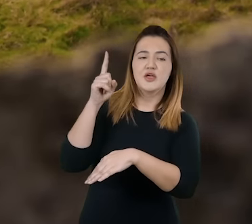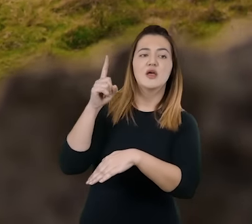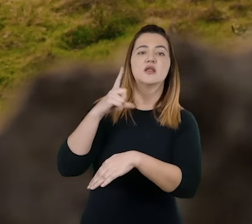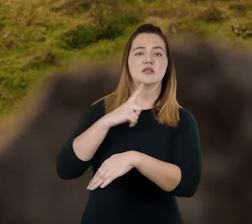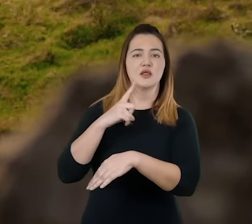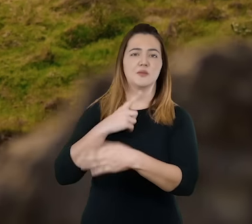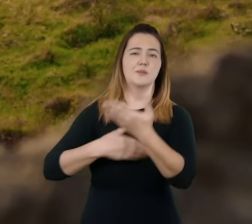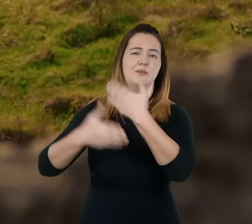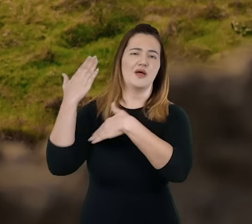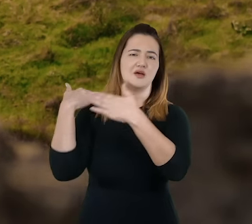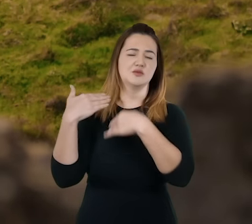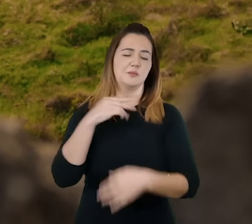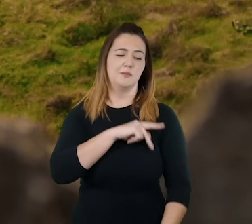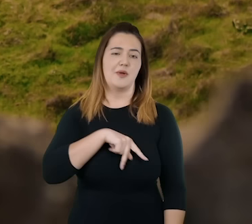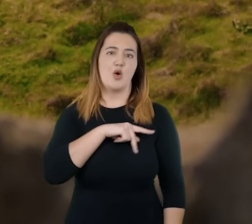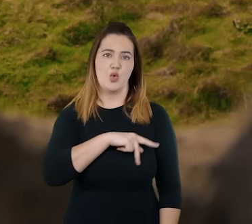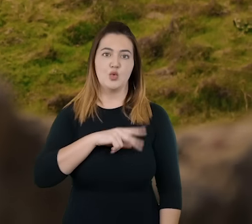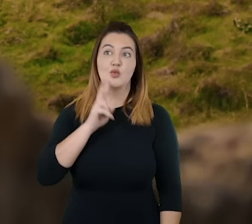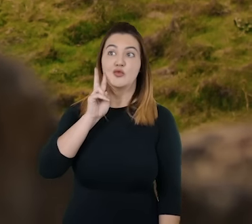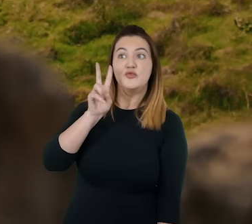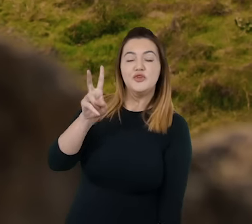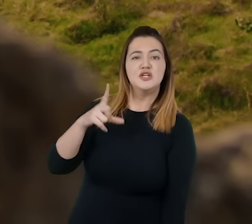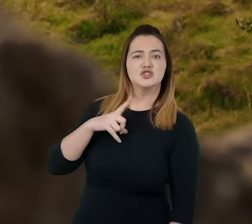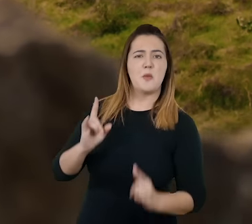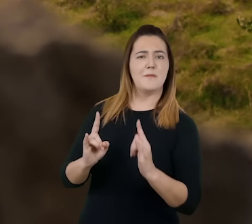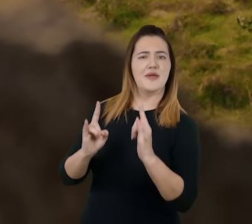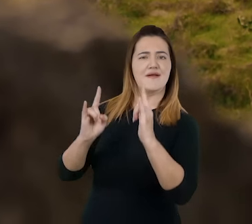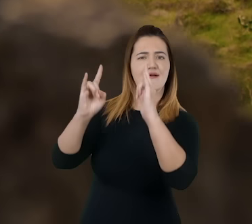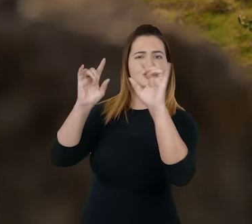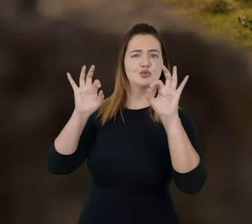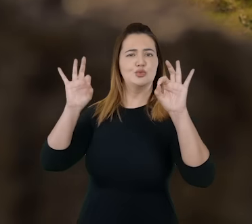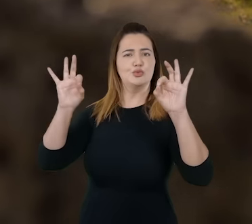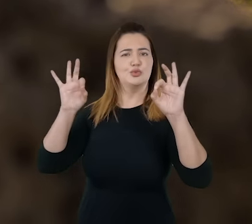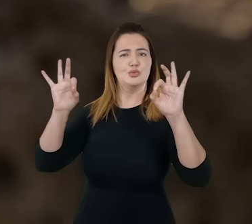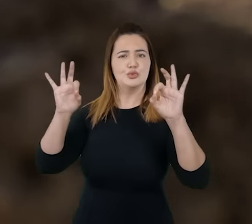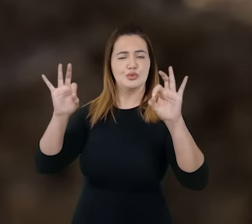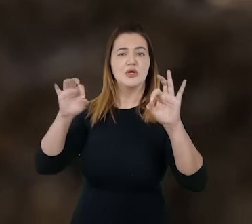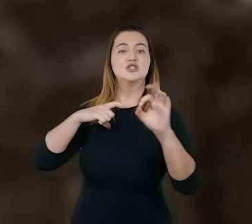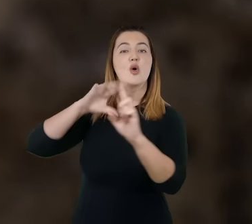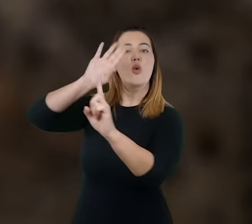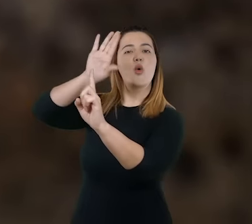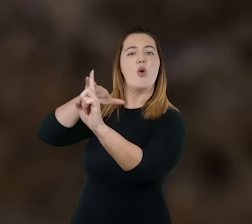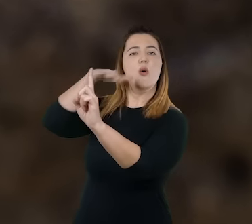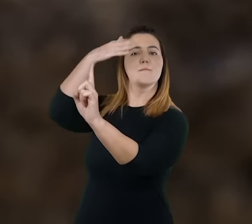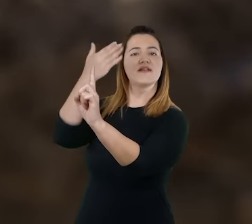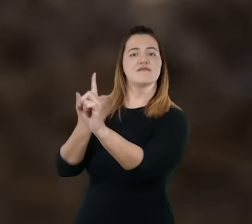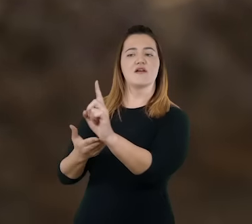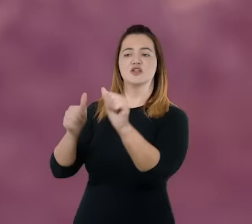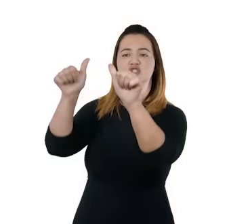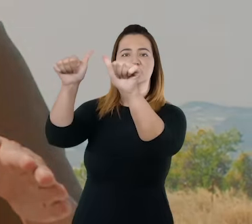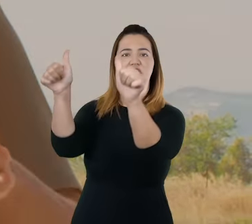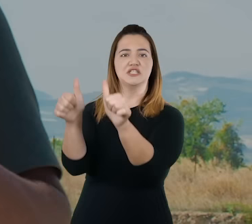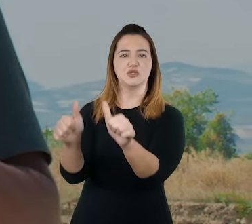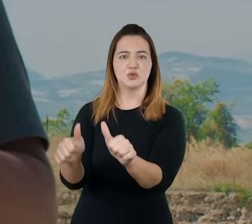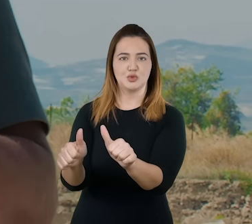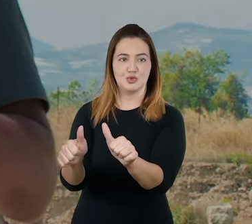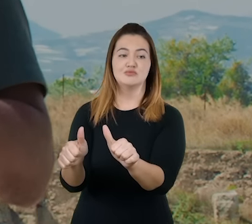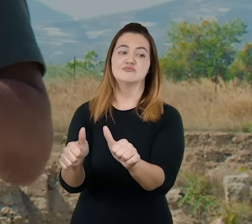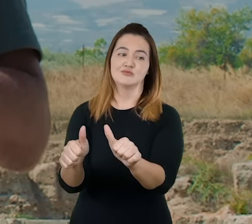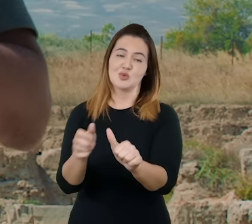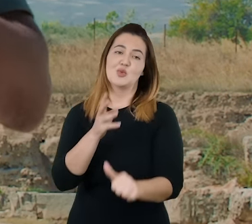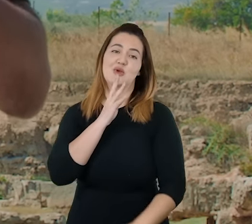de Paulo, ficava um suntuoso edifício em homenagem a esta divindade do panteão grego, que